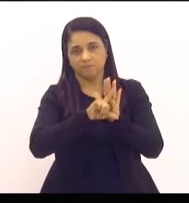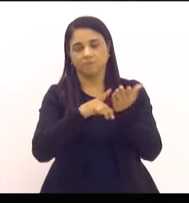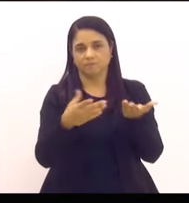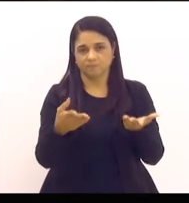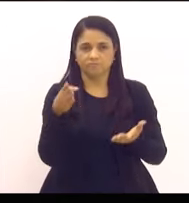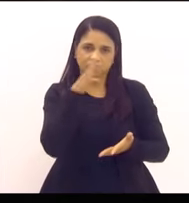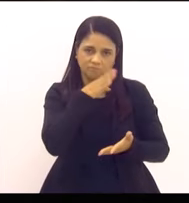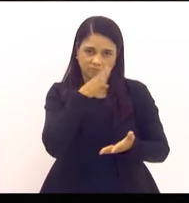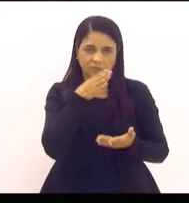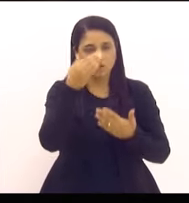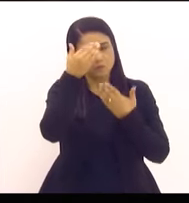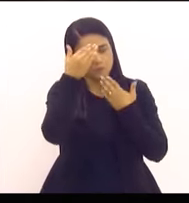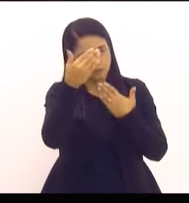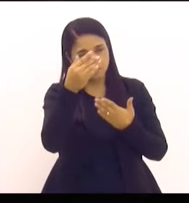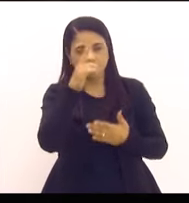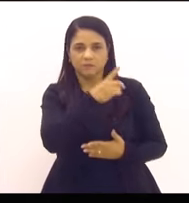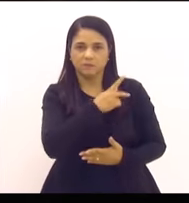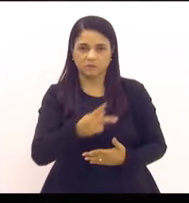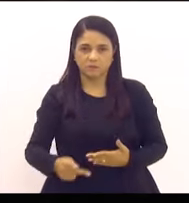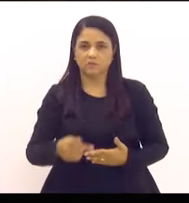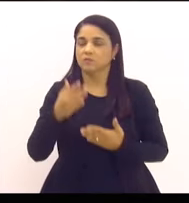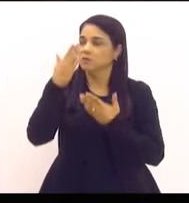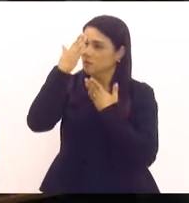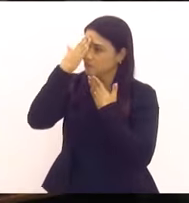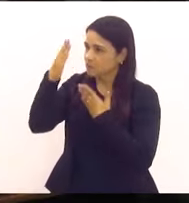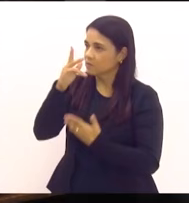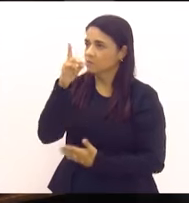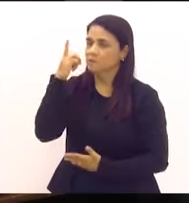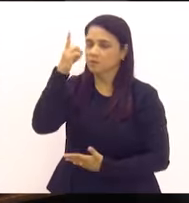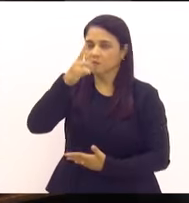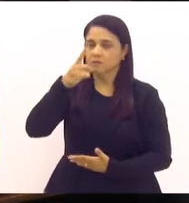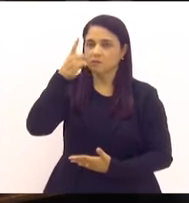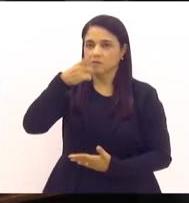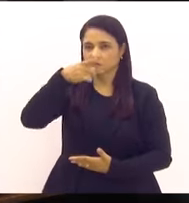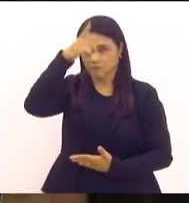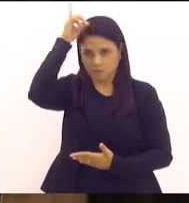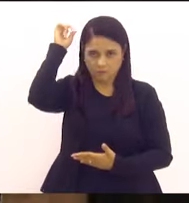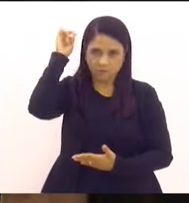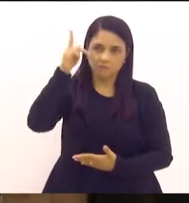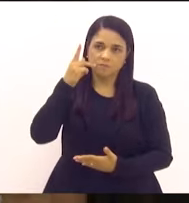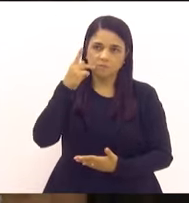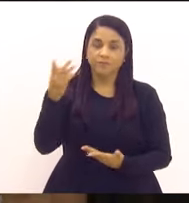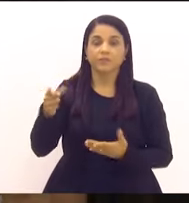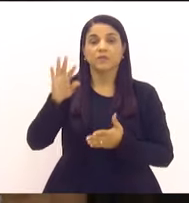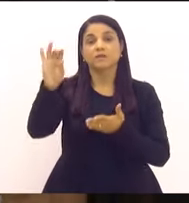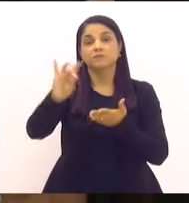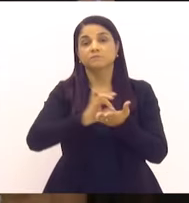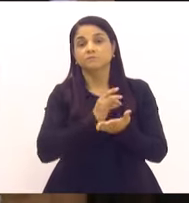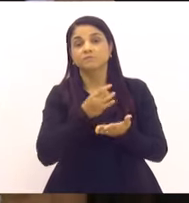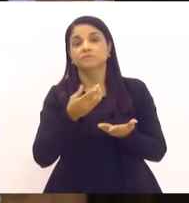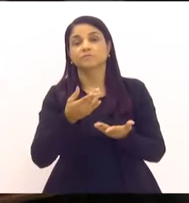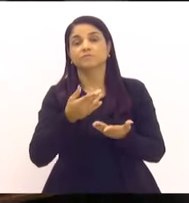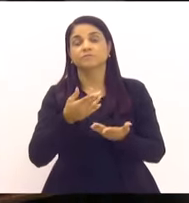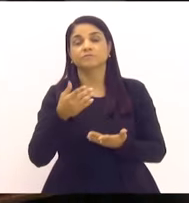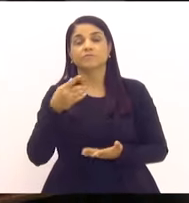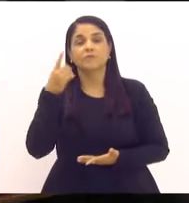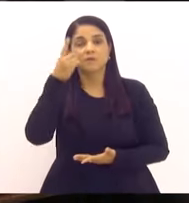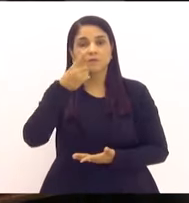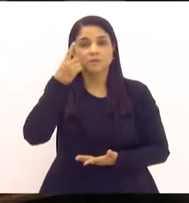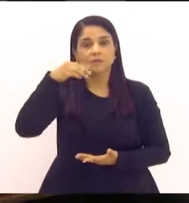Muito obrigado, senhor presidente. Obrigado, deputado Luiz Paulo. Próximo orador inscrito, a deputada Marta Rocha.